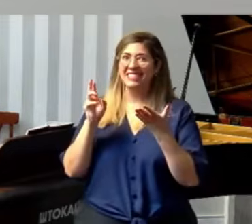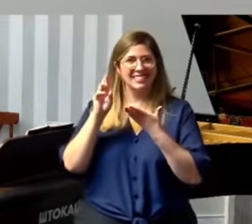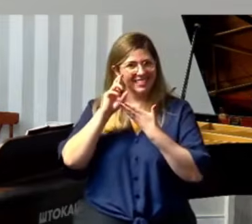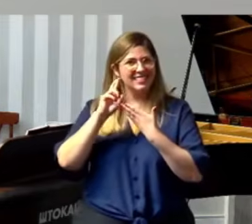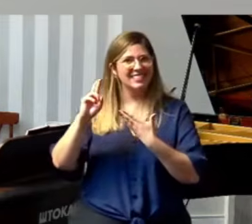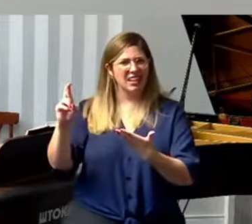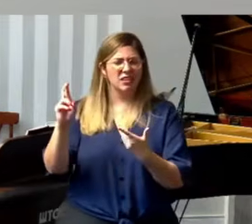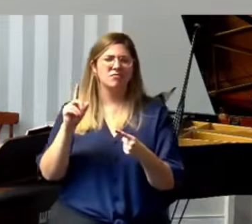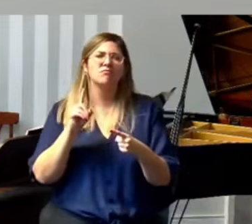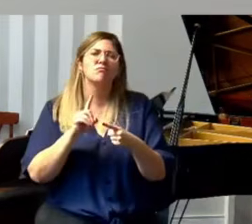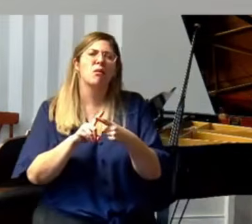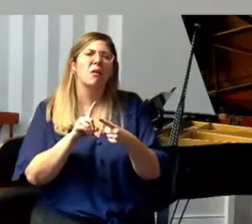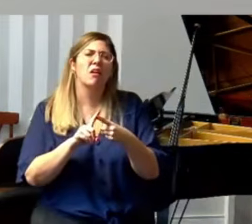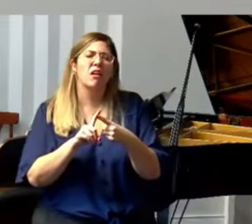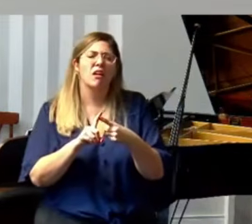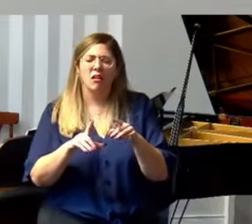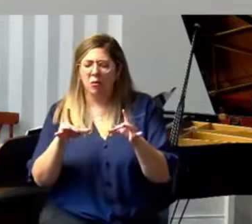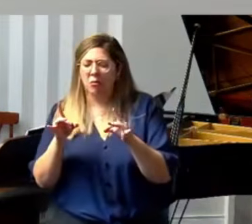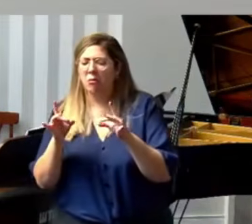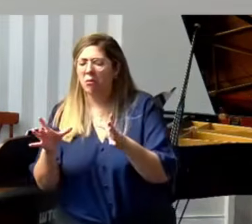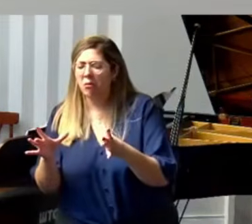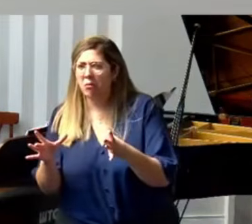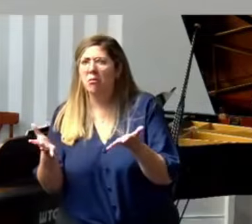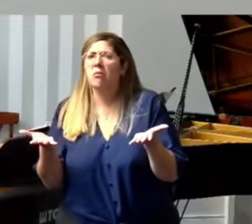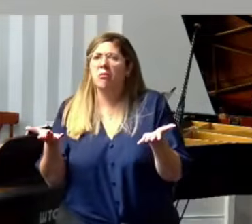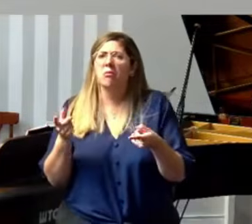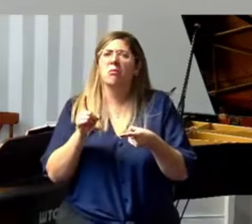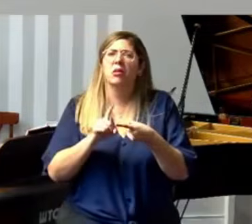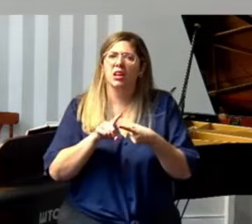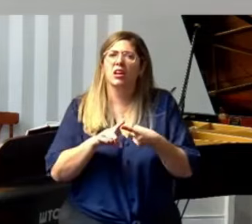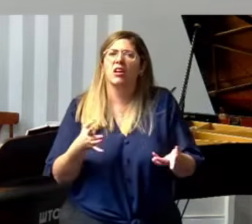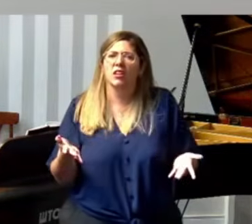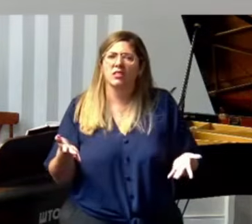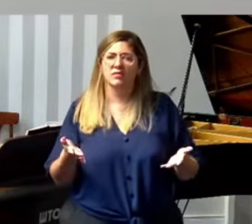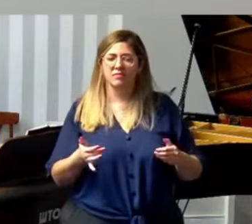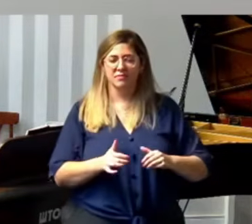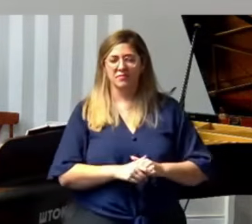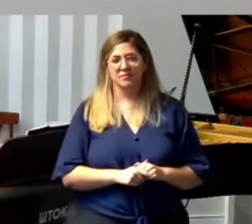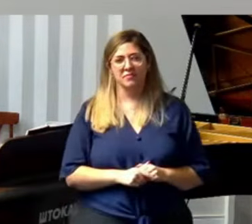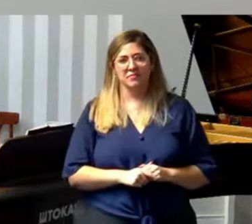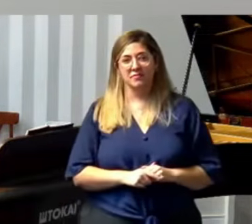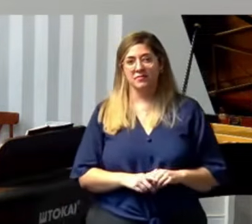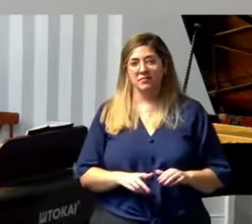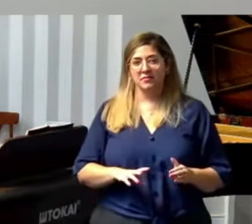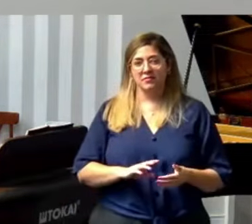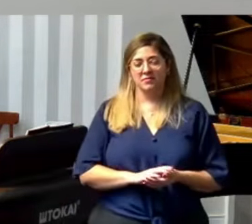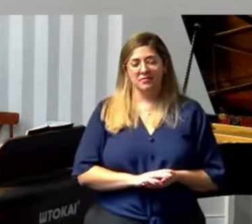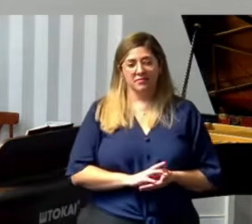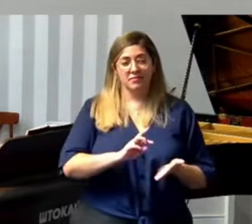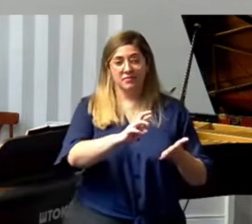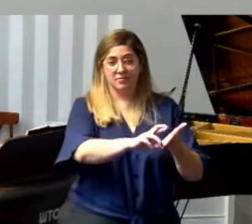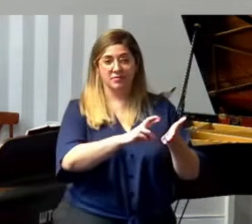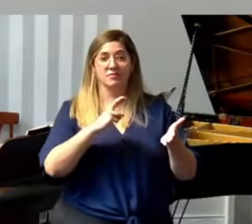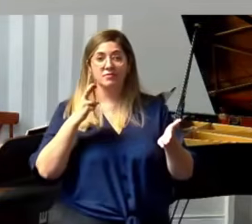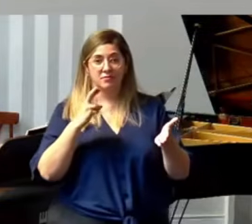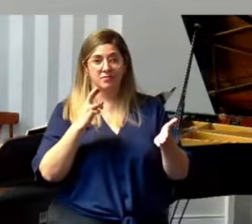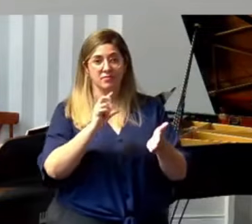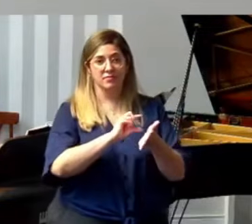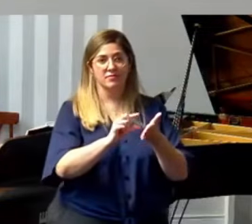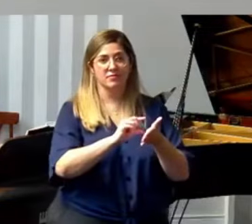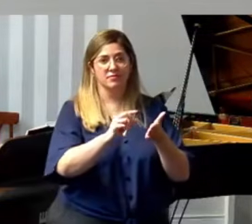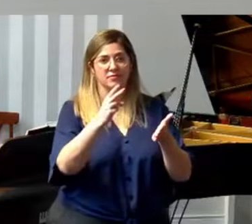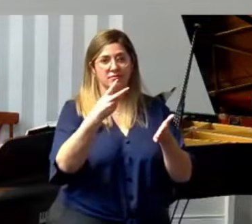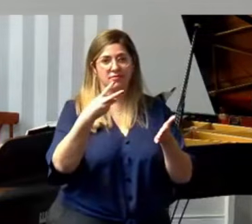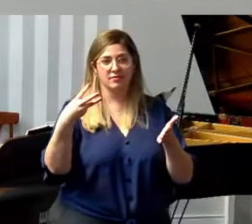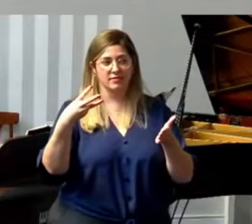por que está expulsando o homem naquele dia? A razão nós encontramos no versículo 23. O